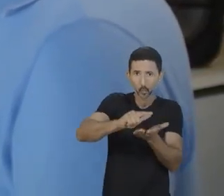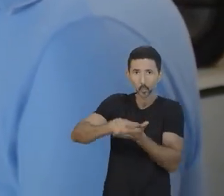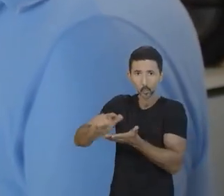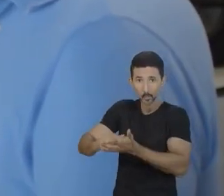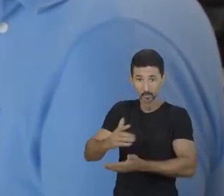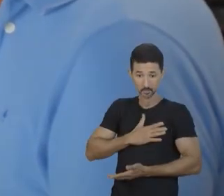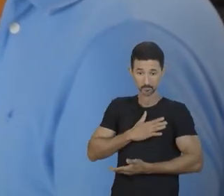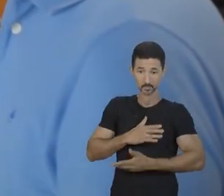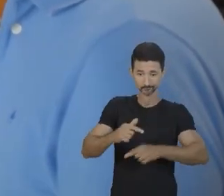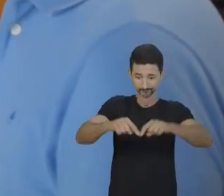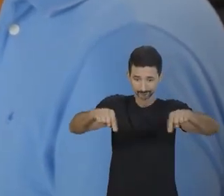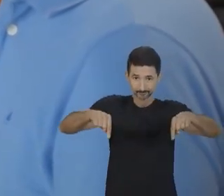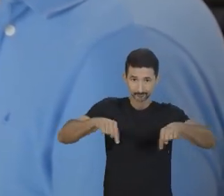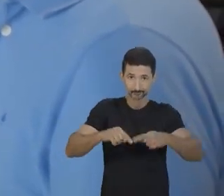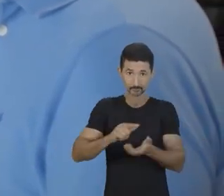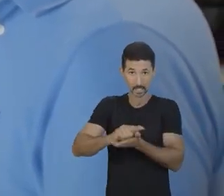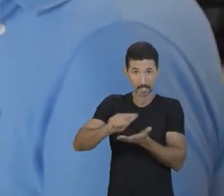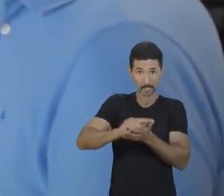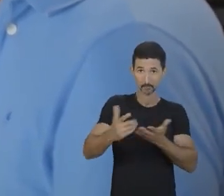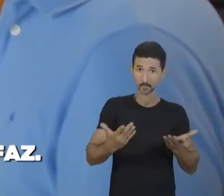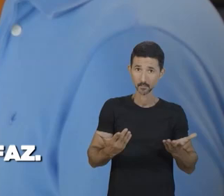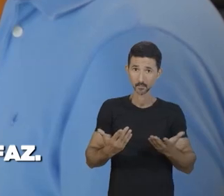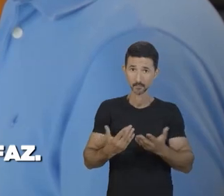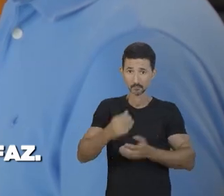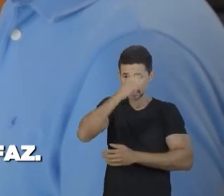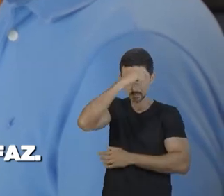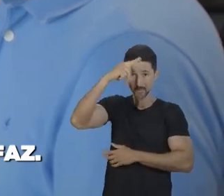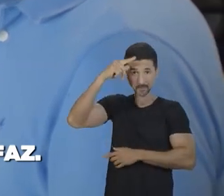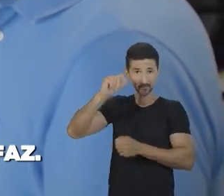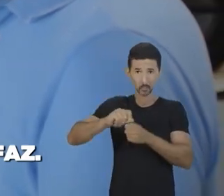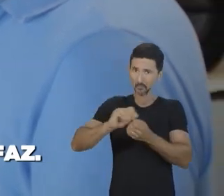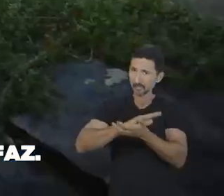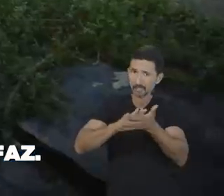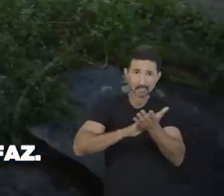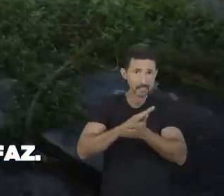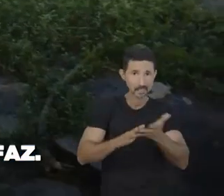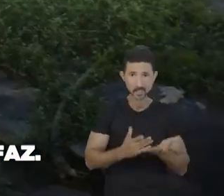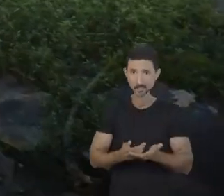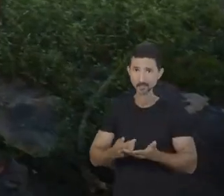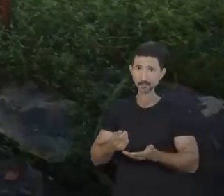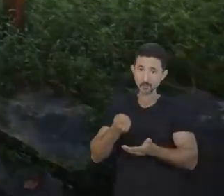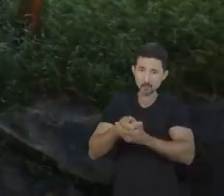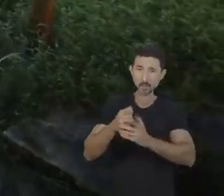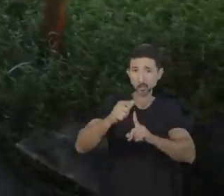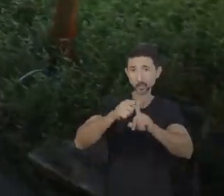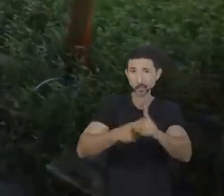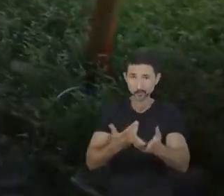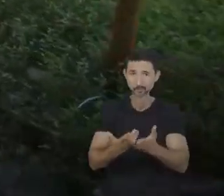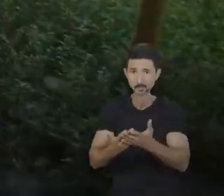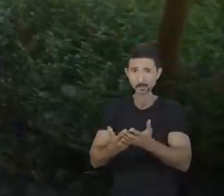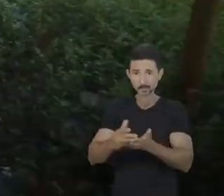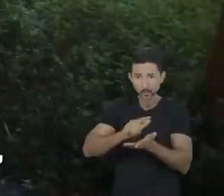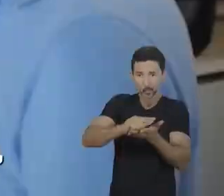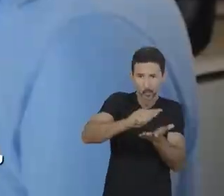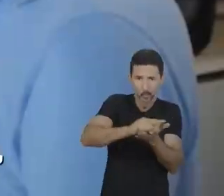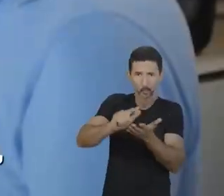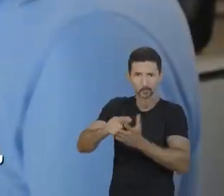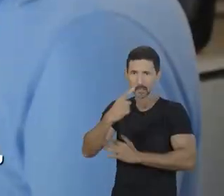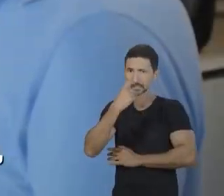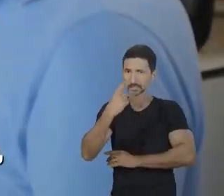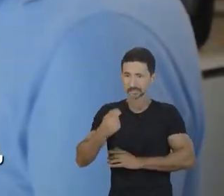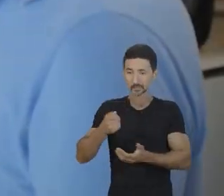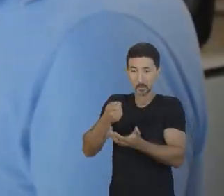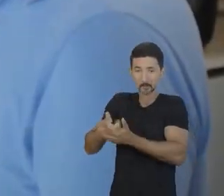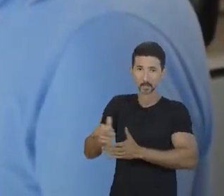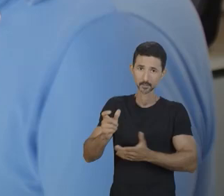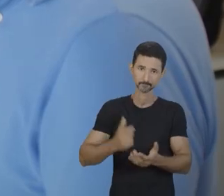dias para manter, pelo menos, a minha área limpa, né? Porque a prefeitura verdadeira não faz. Isso é um custo para mim por mês. Tanto sempre está